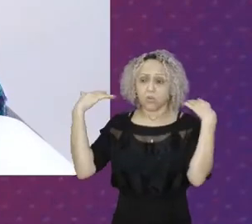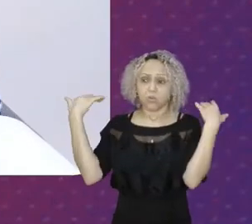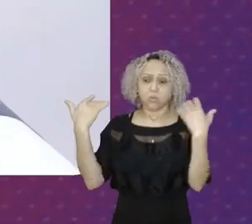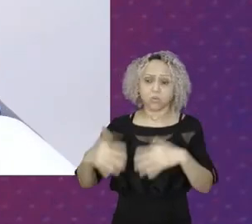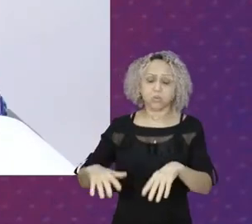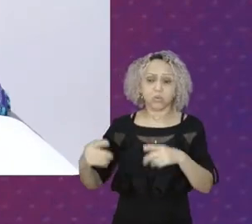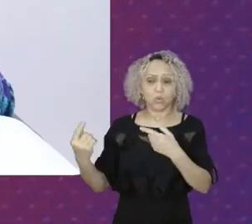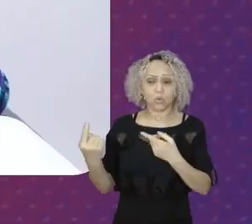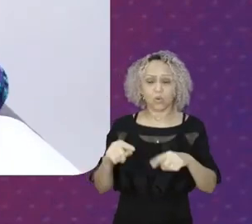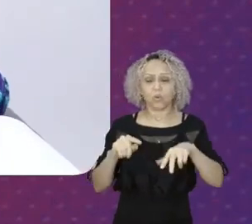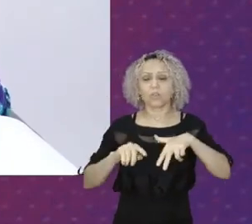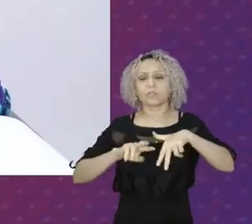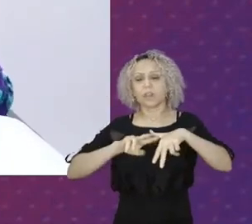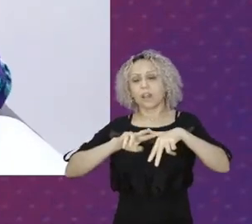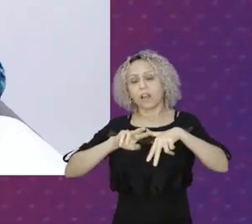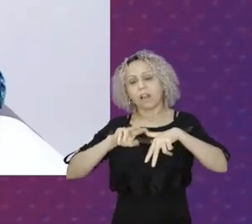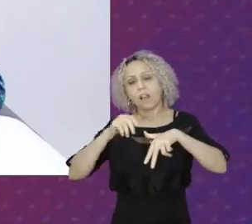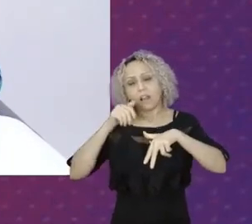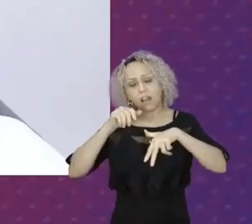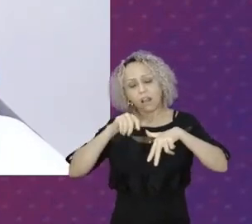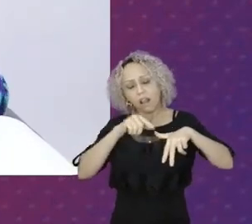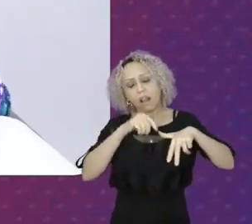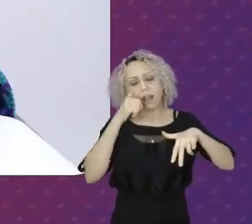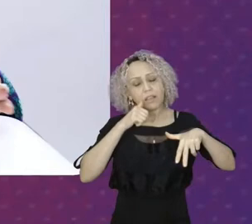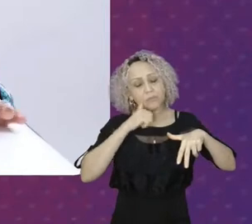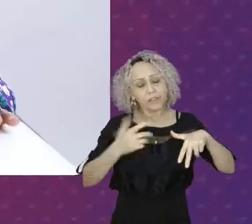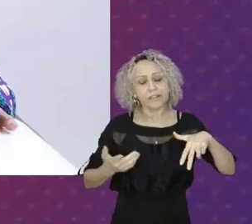enorme na medida em que nós, mulheres e nós negros,